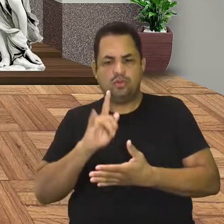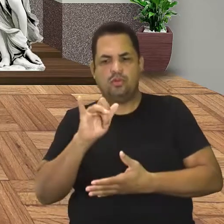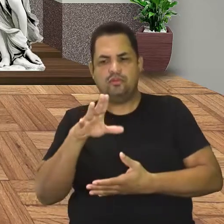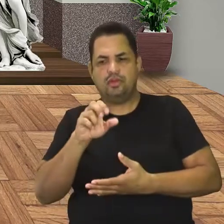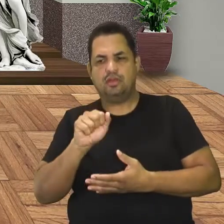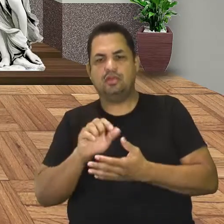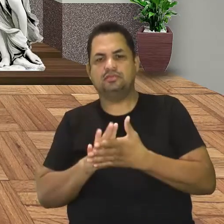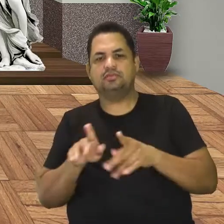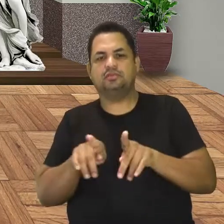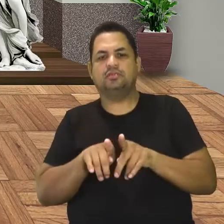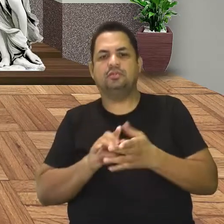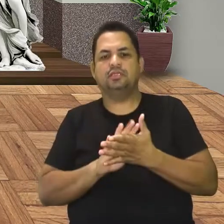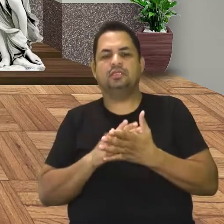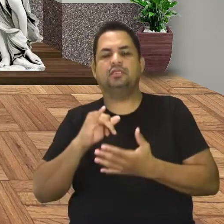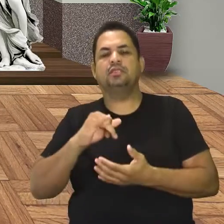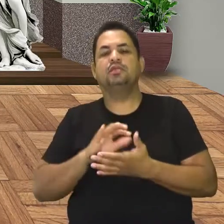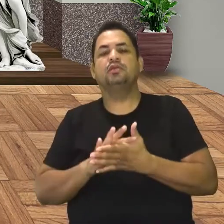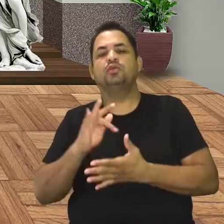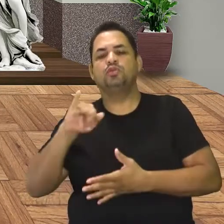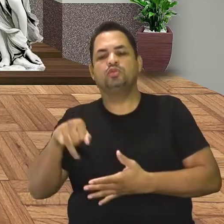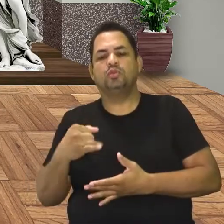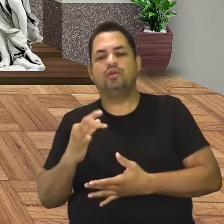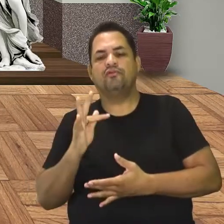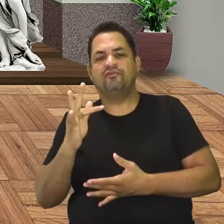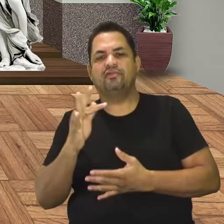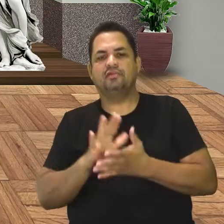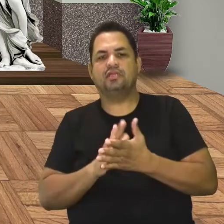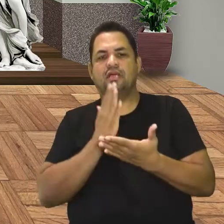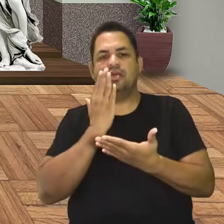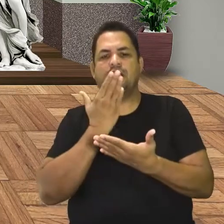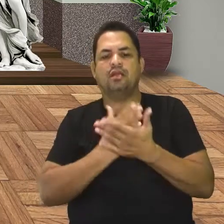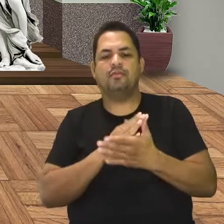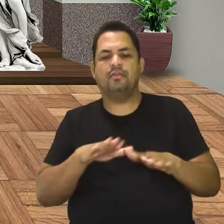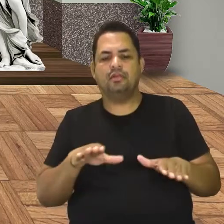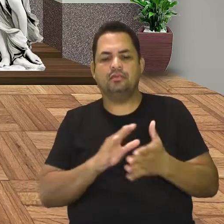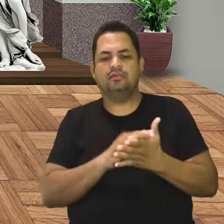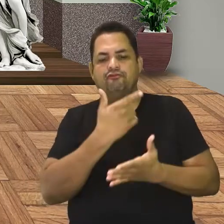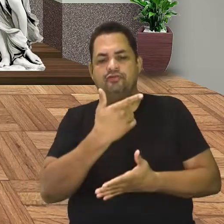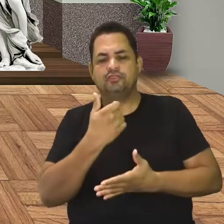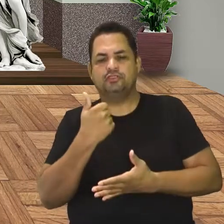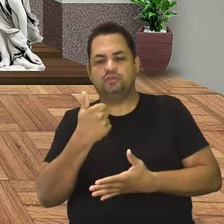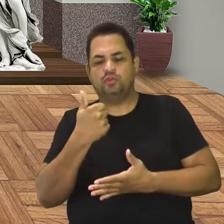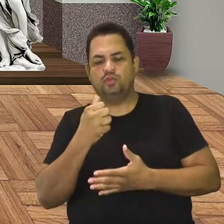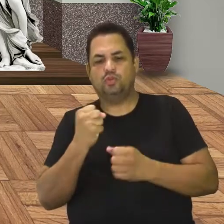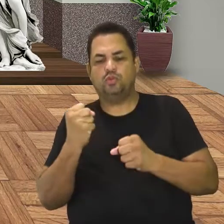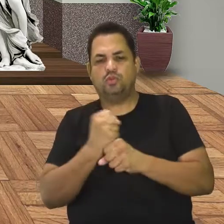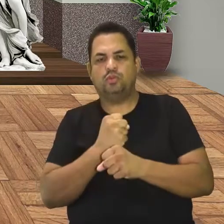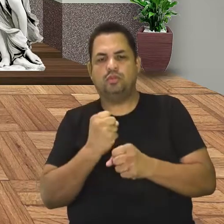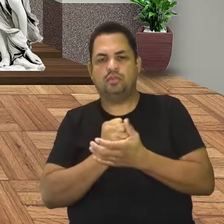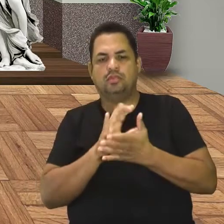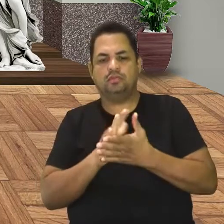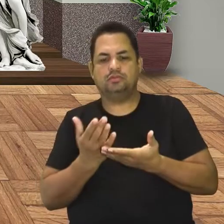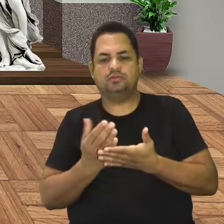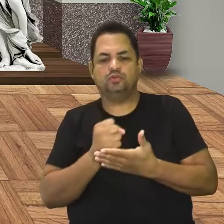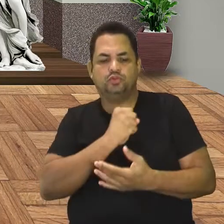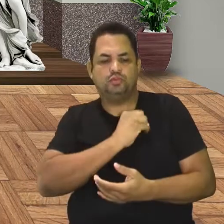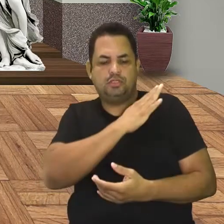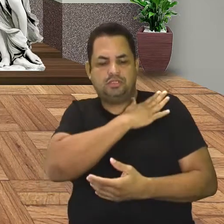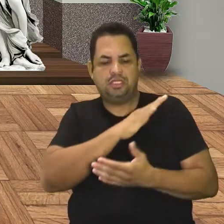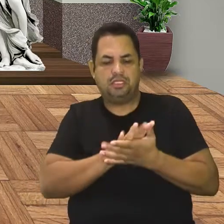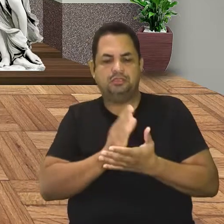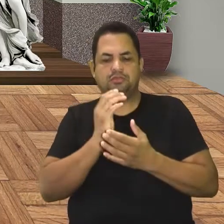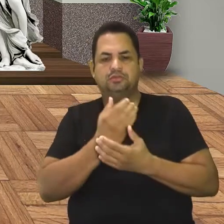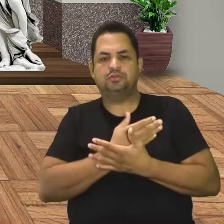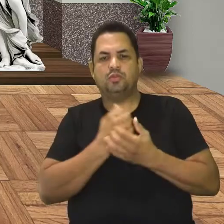estamos no governo Figueiredo. Está acabando os 21 anos de ocupação dos militares no poder no Brasil.